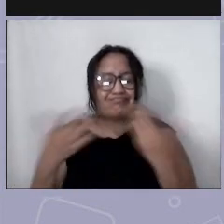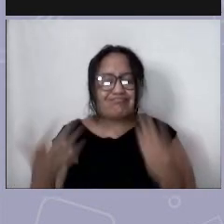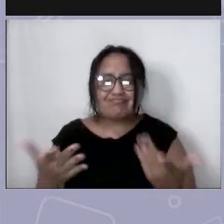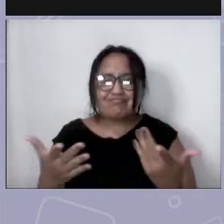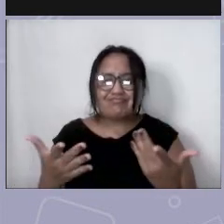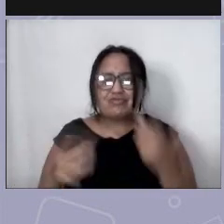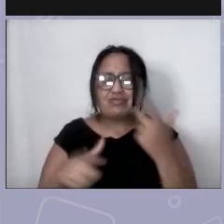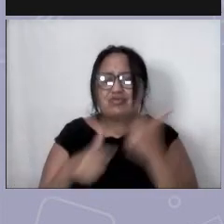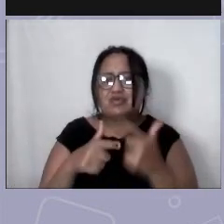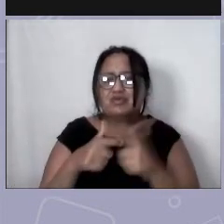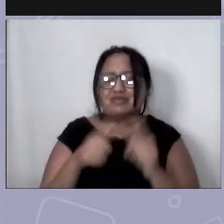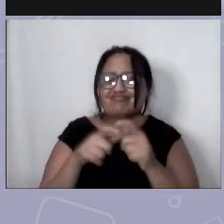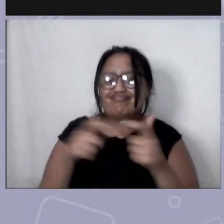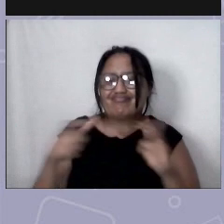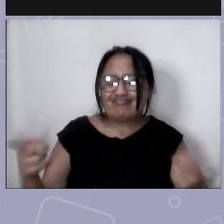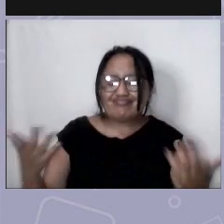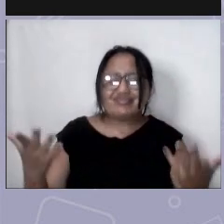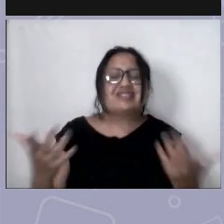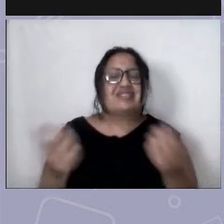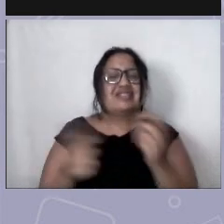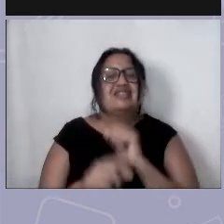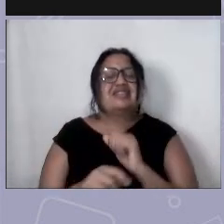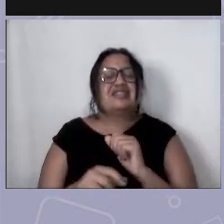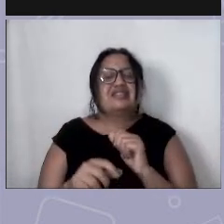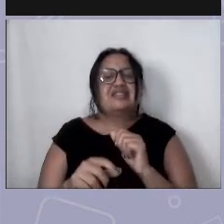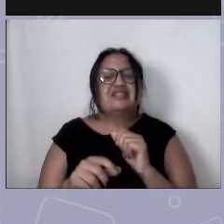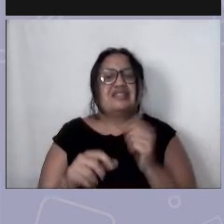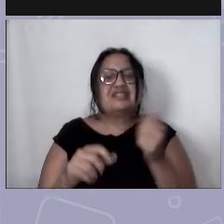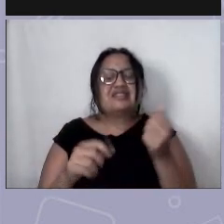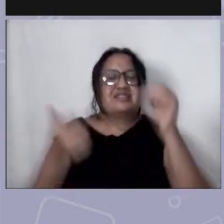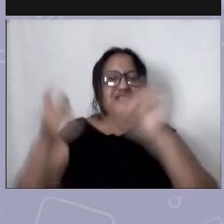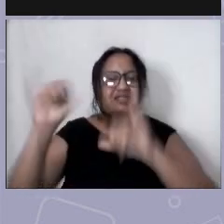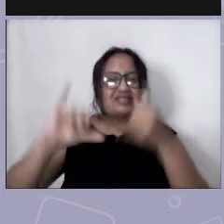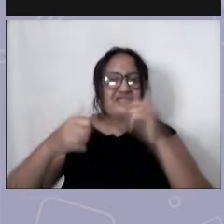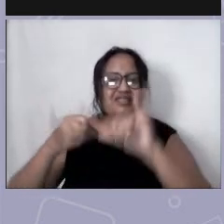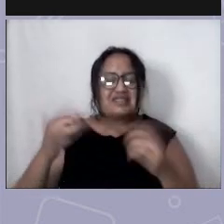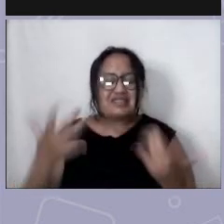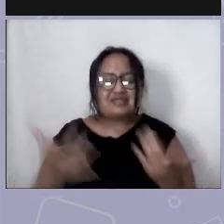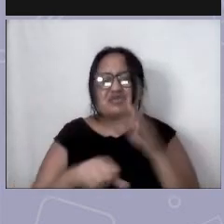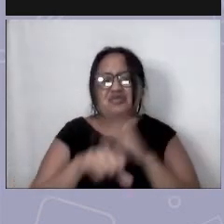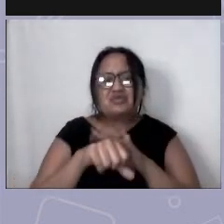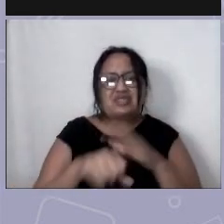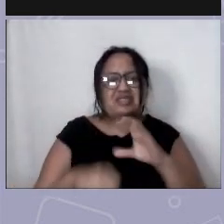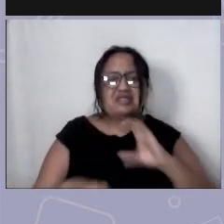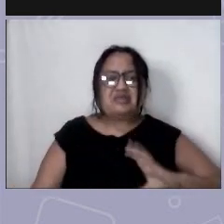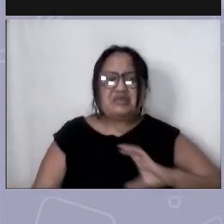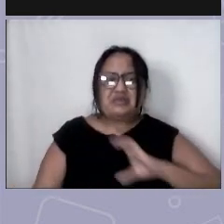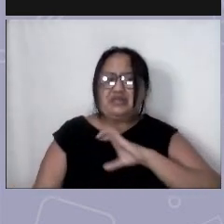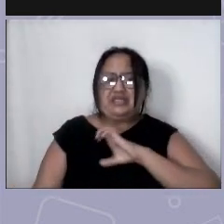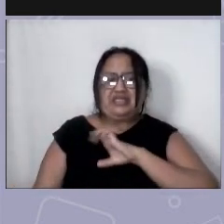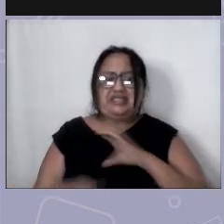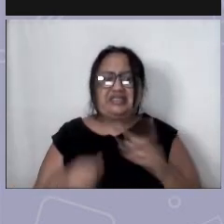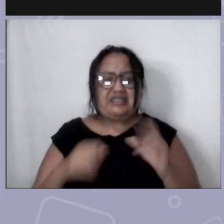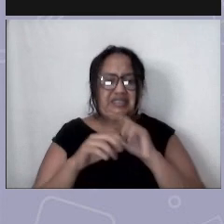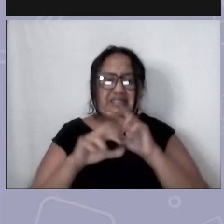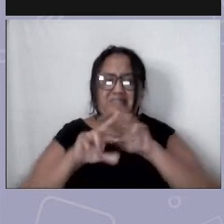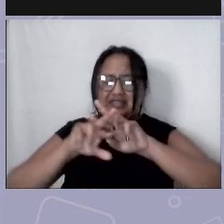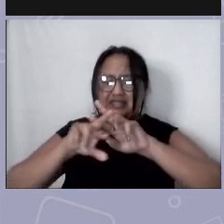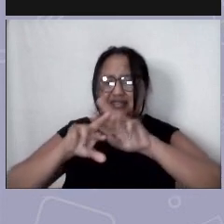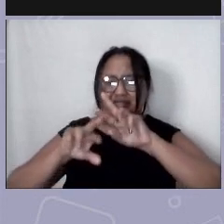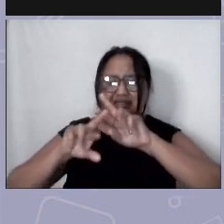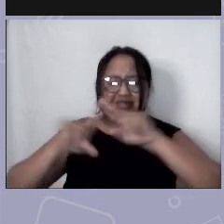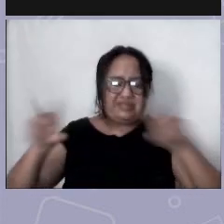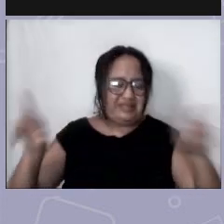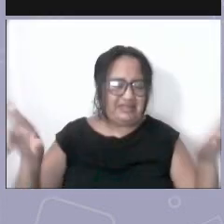dessas substâncias químicas aí no organismo inclusive surgimento de doenças como câncer etc tá então errado também